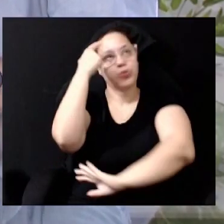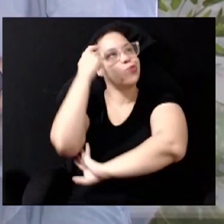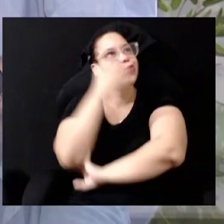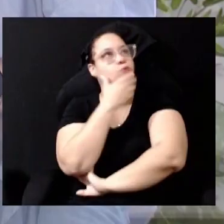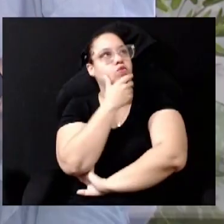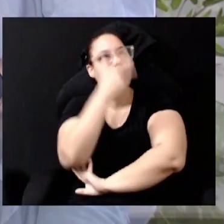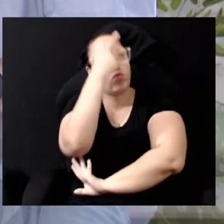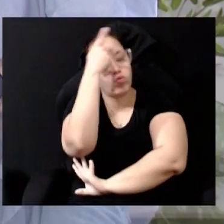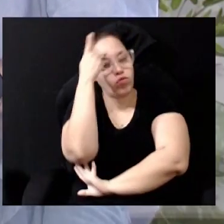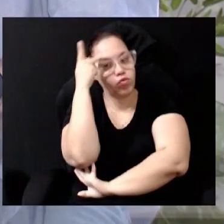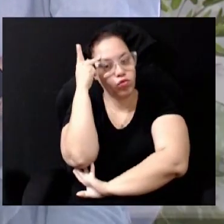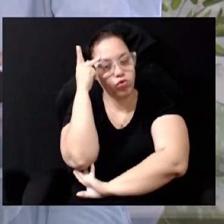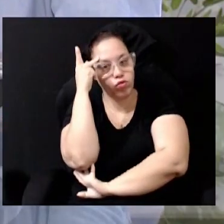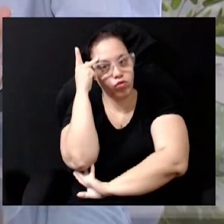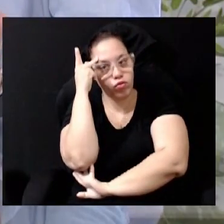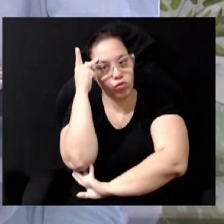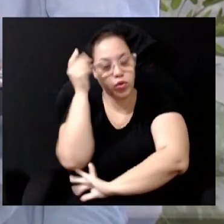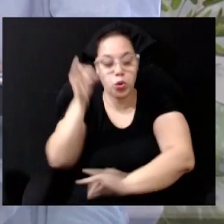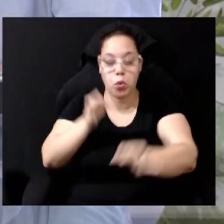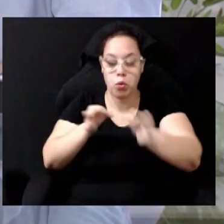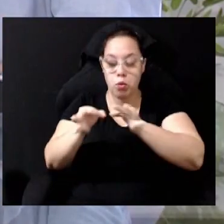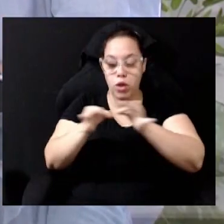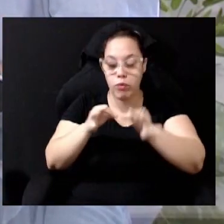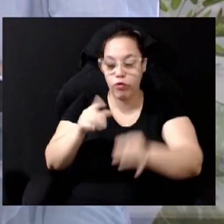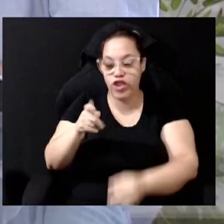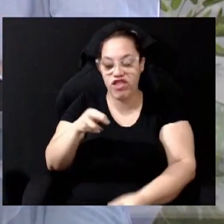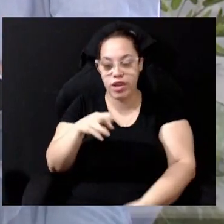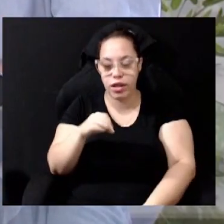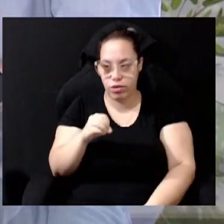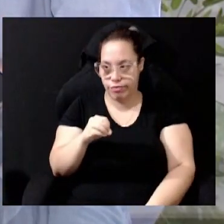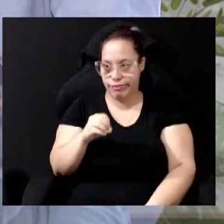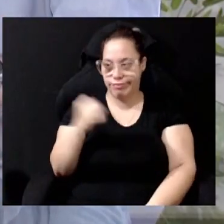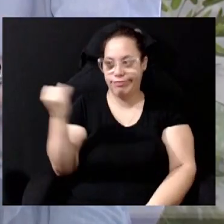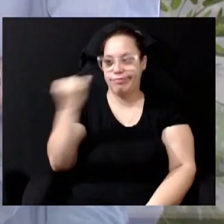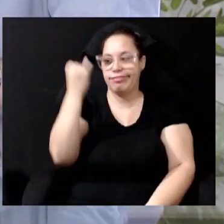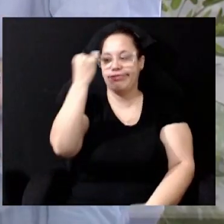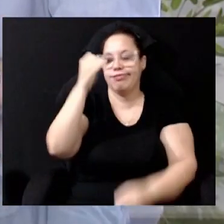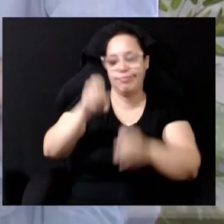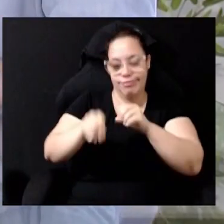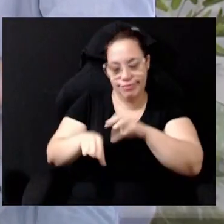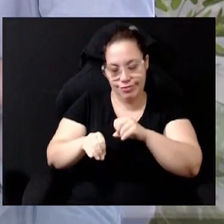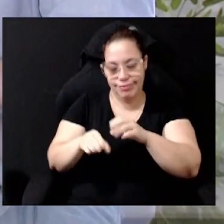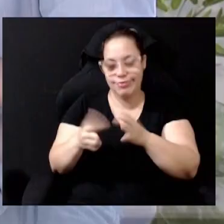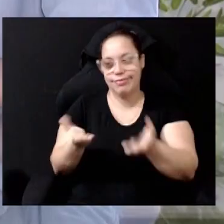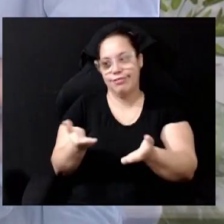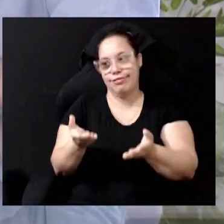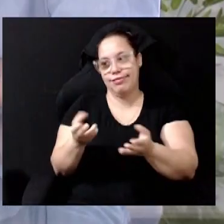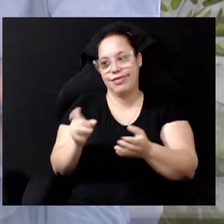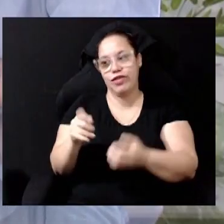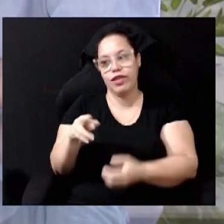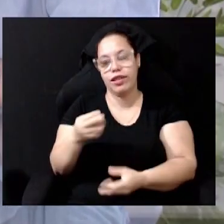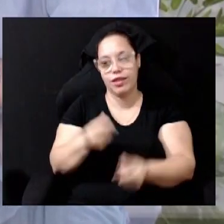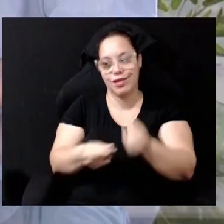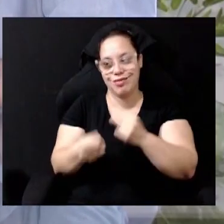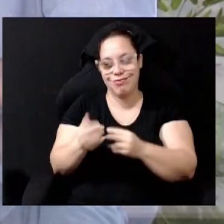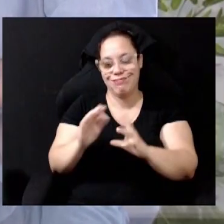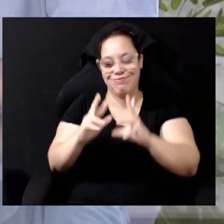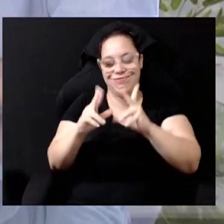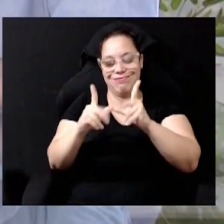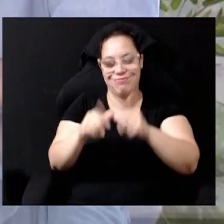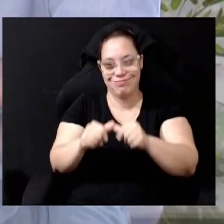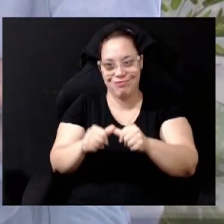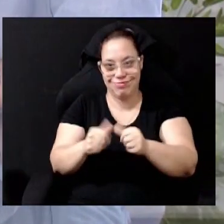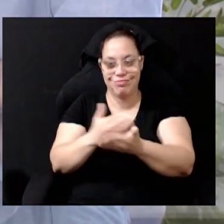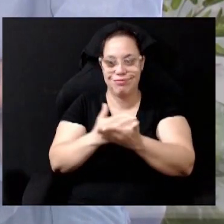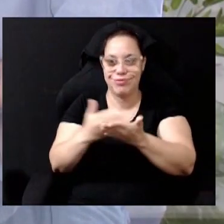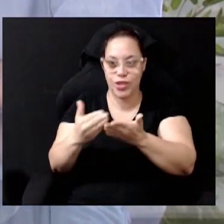um planejamento financeiro. É importante ter educação financeira. E vamos lembrar que todo início de ano,